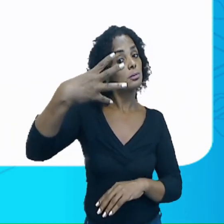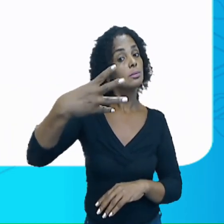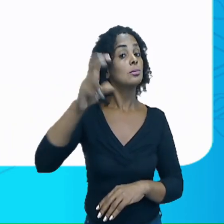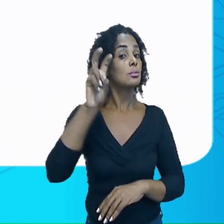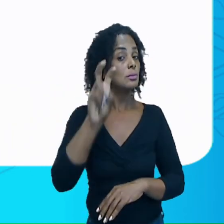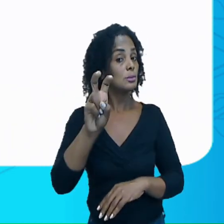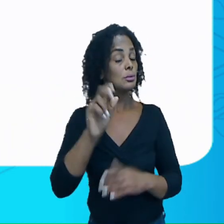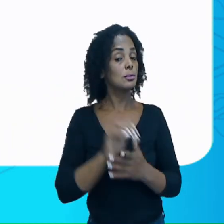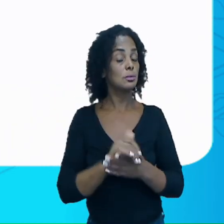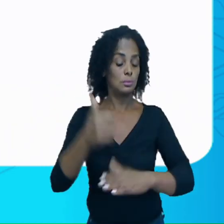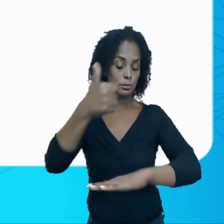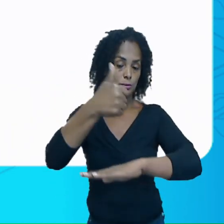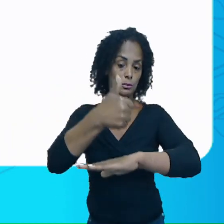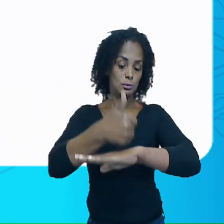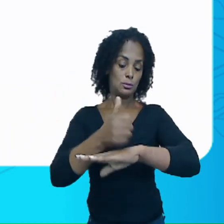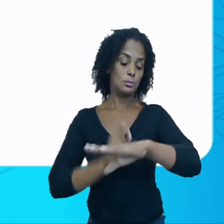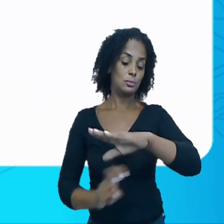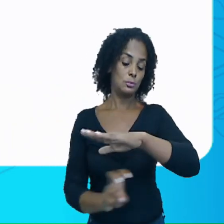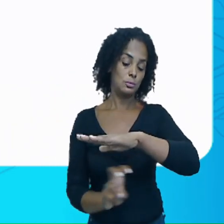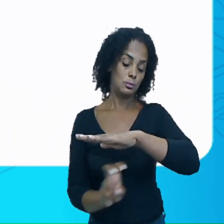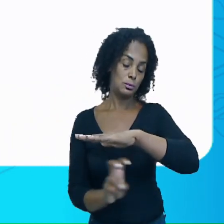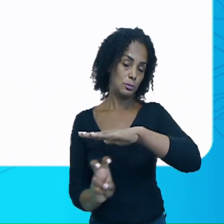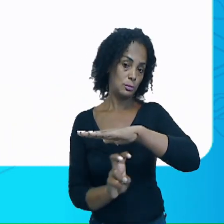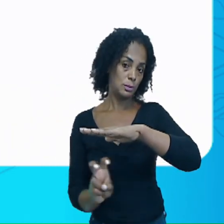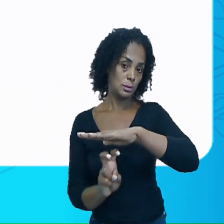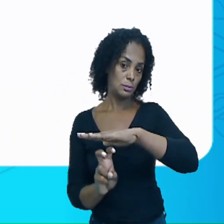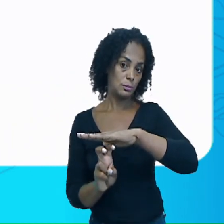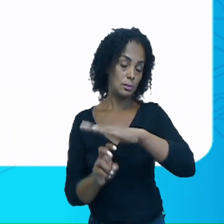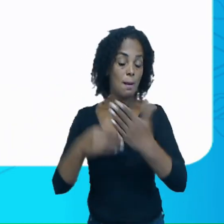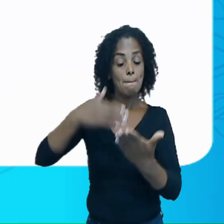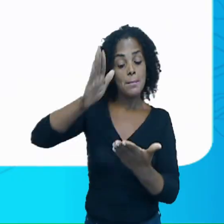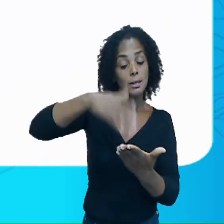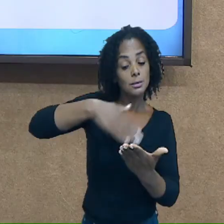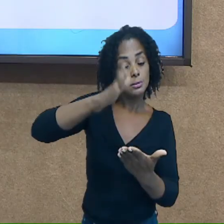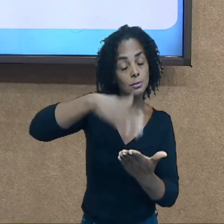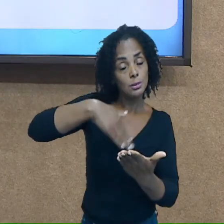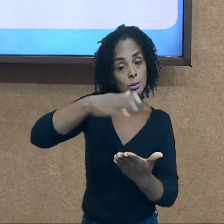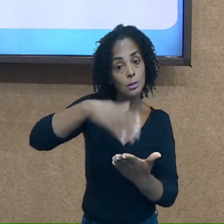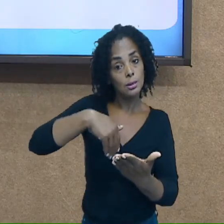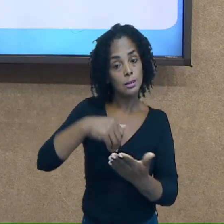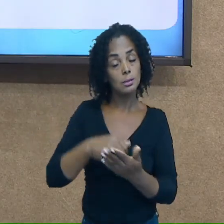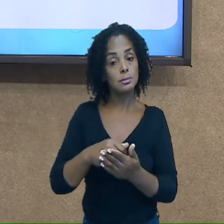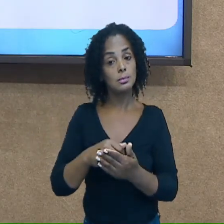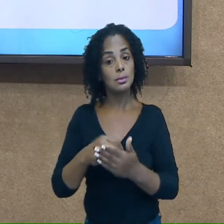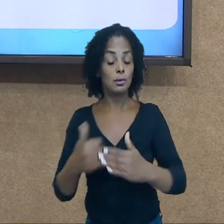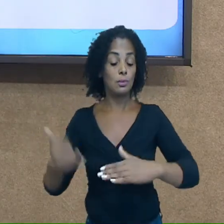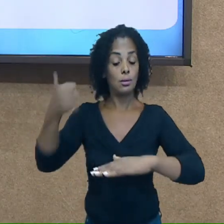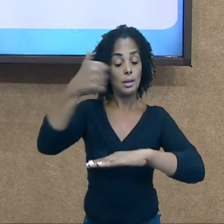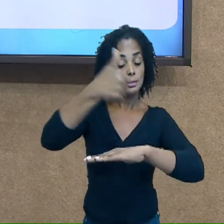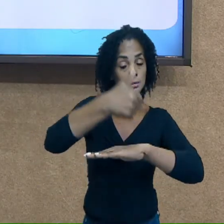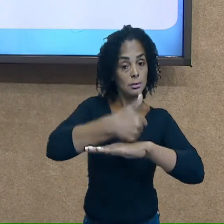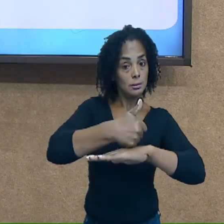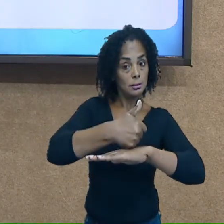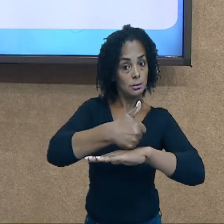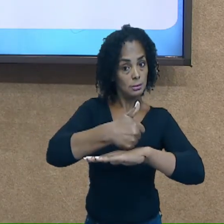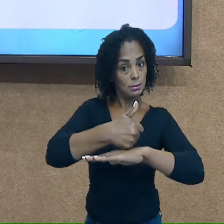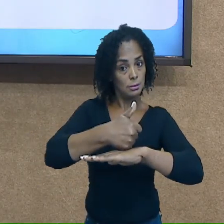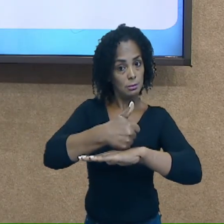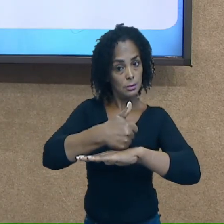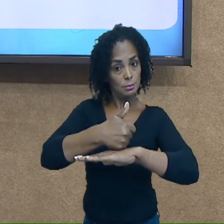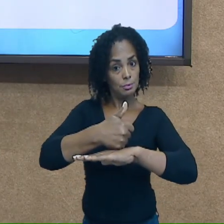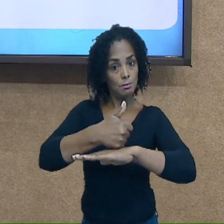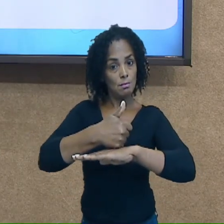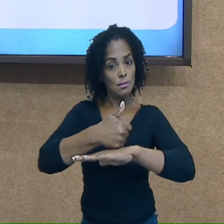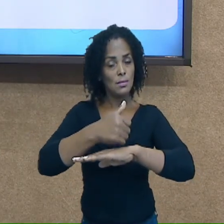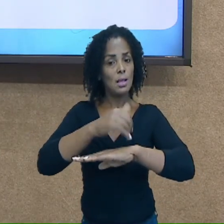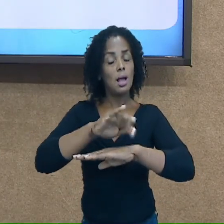5. Então, a parte colorida é a parte que eu vou colocar em cima no meu numerador.